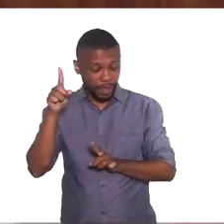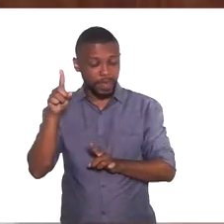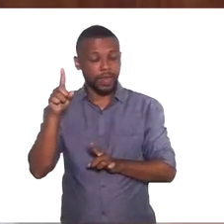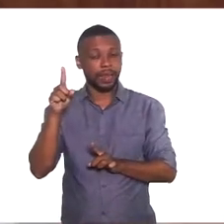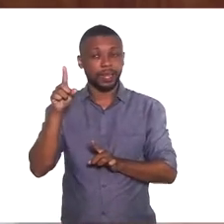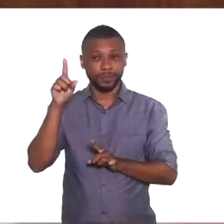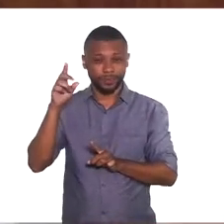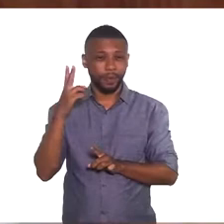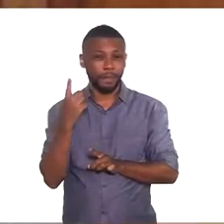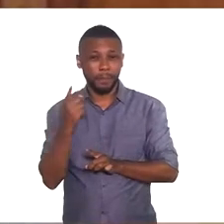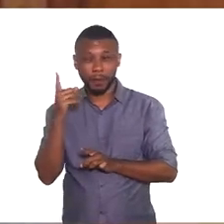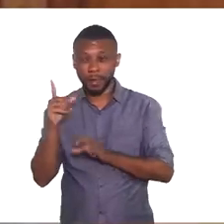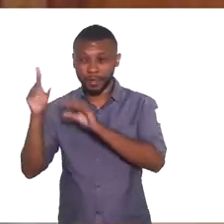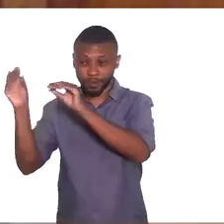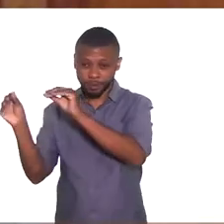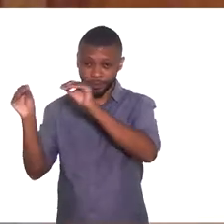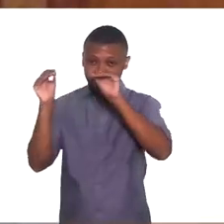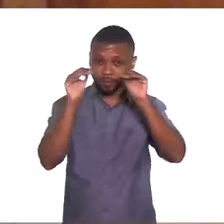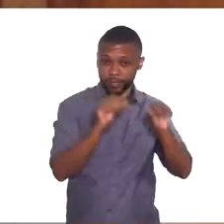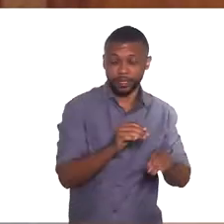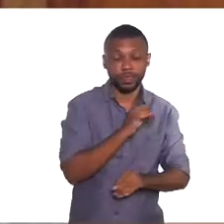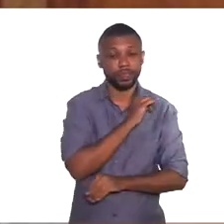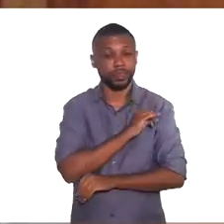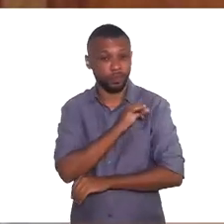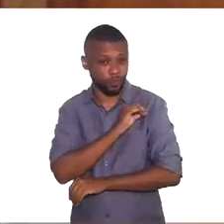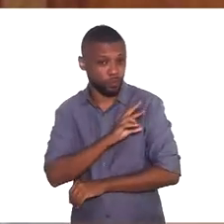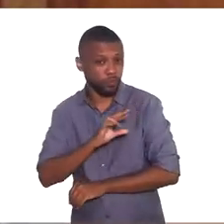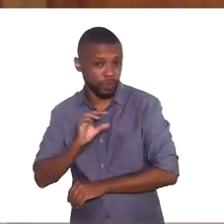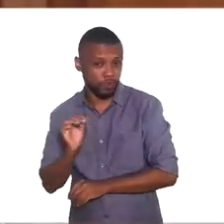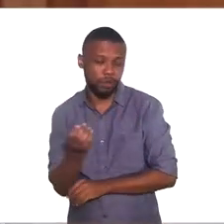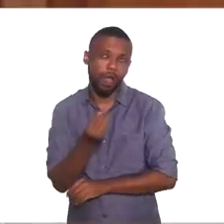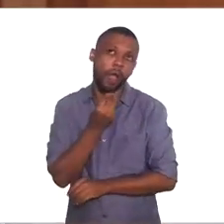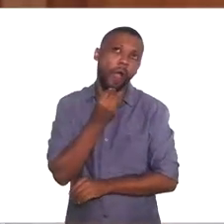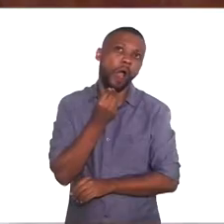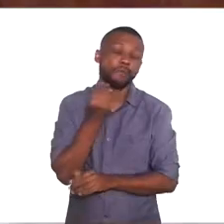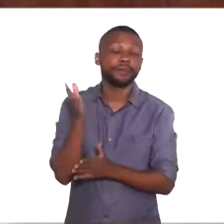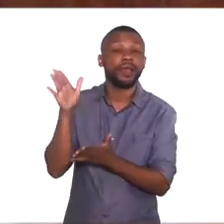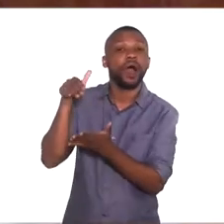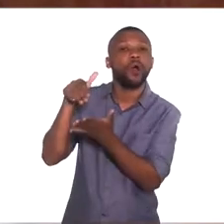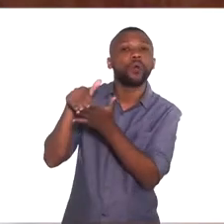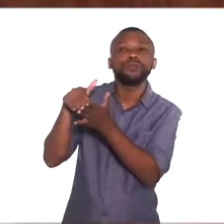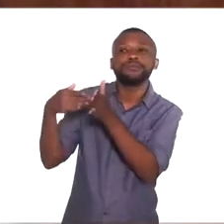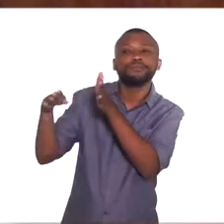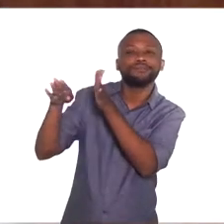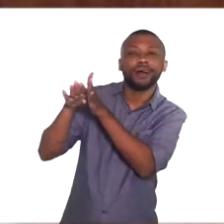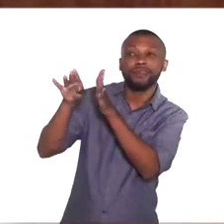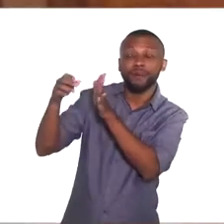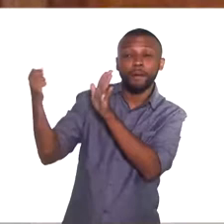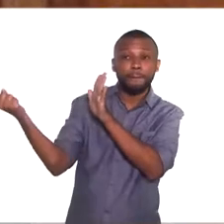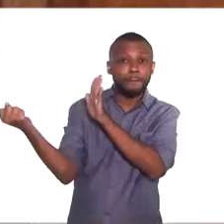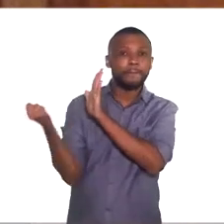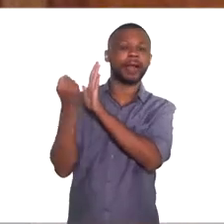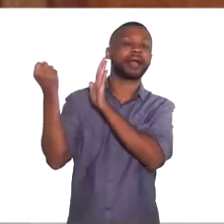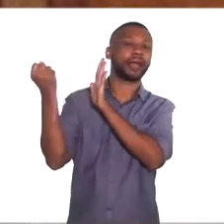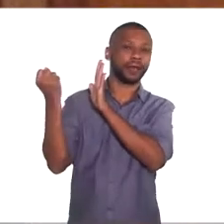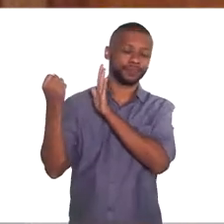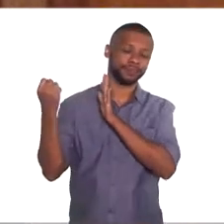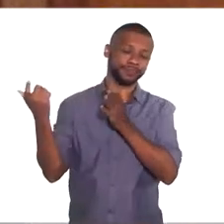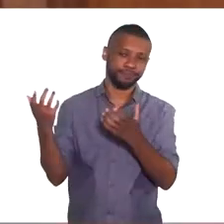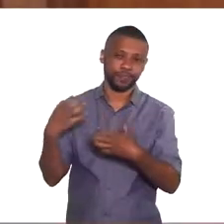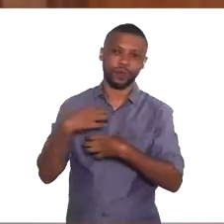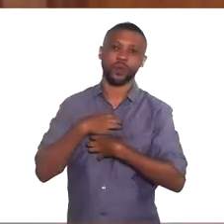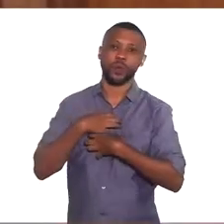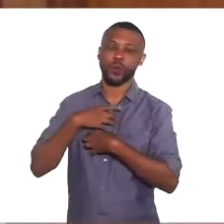nasceu lá em Belém do Pará porque foi de Belém que eu vim para o Rio de Janeiro lá então Claro a última